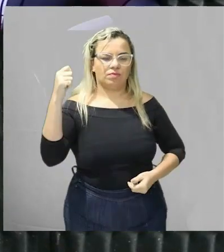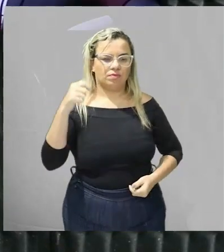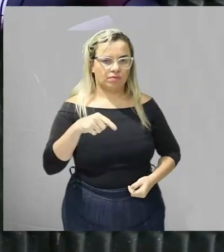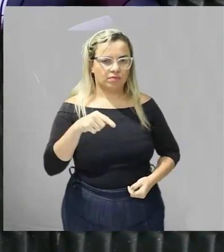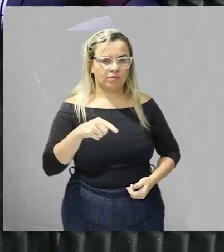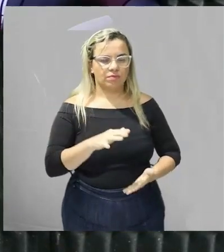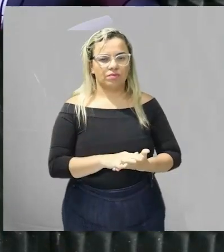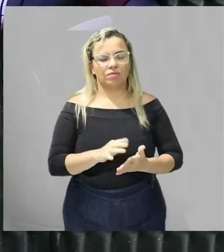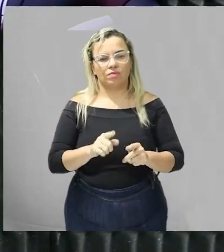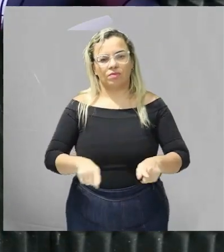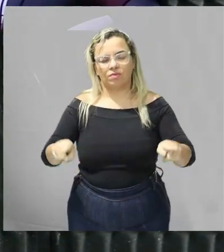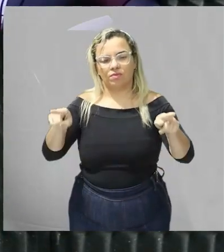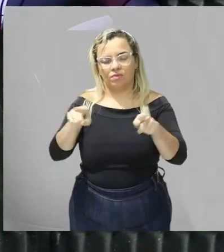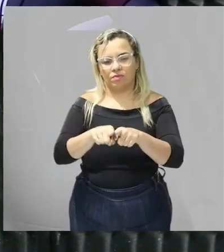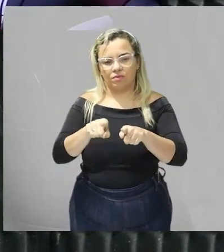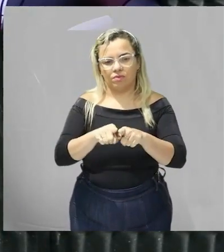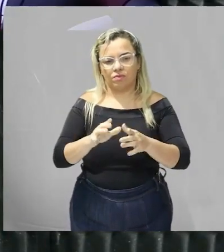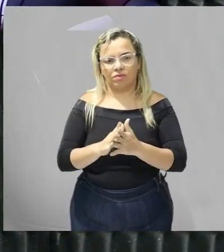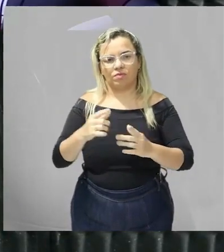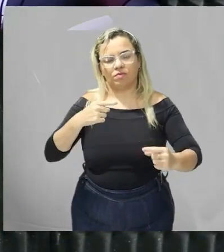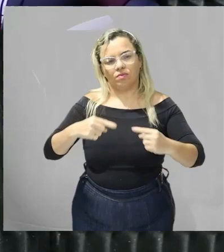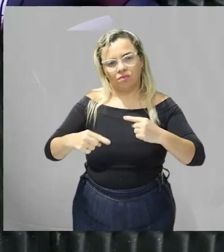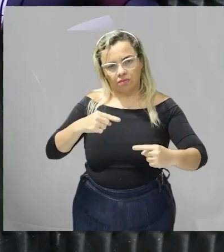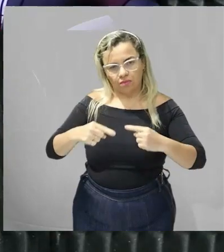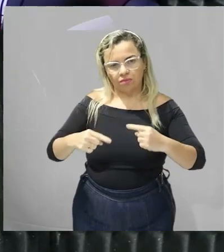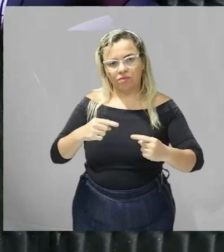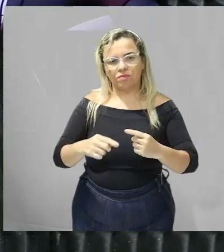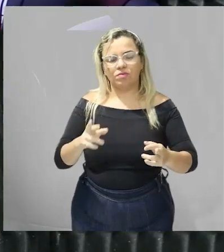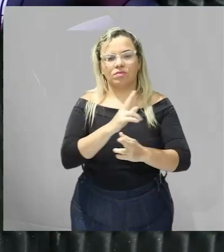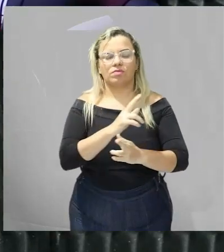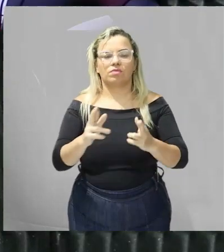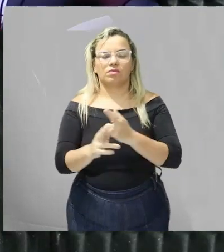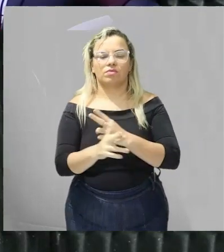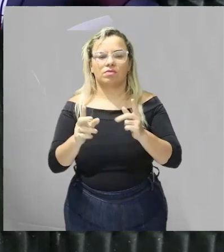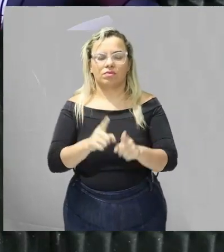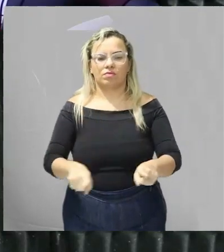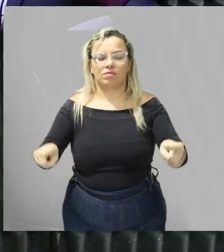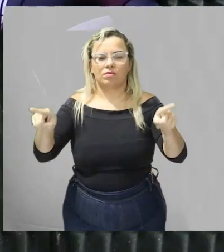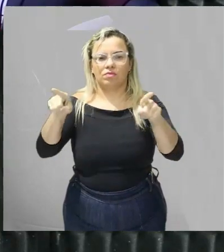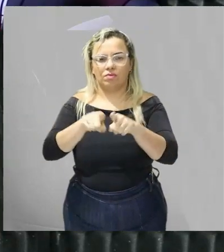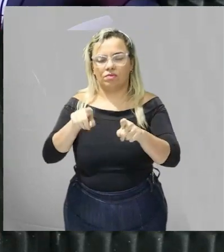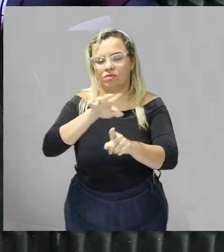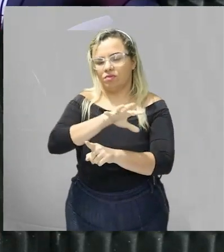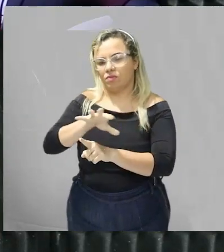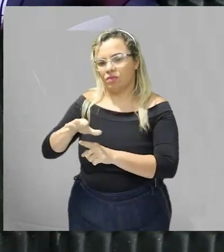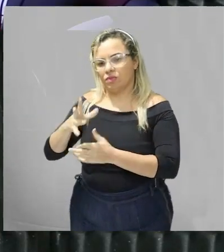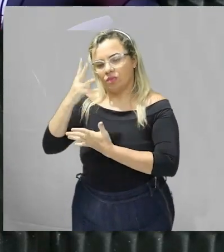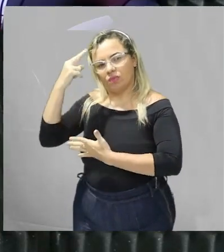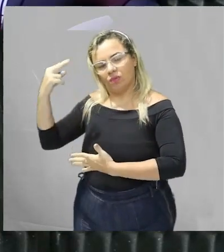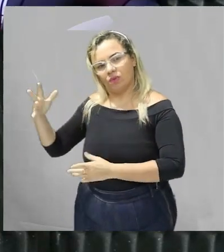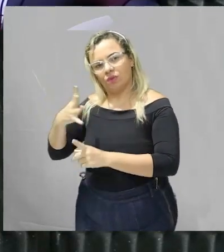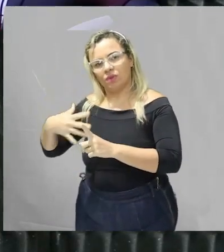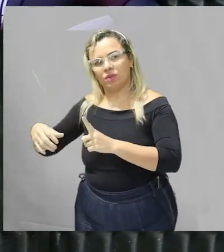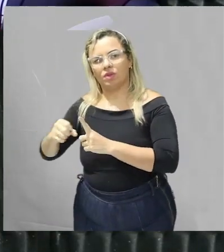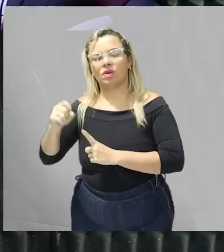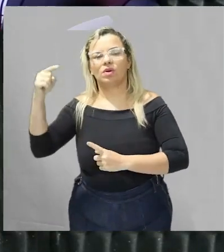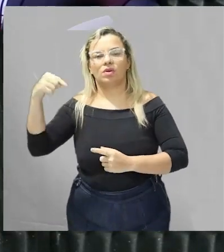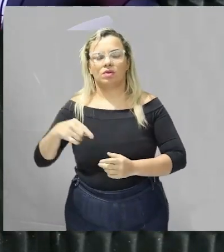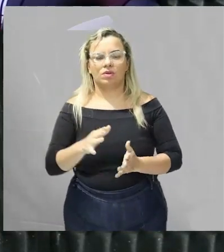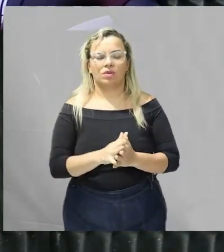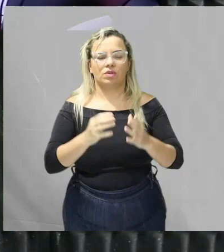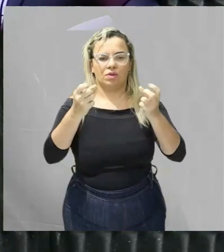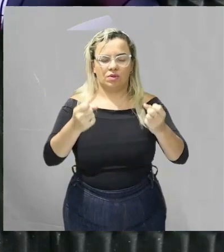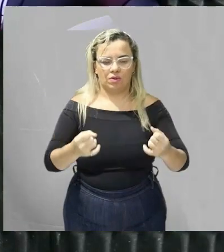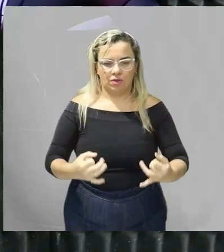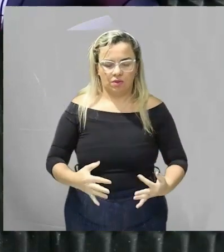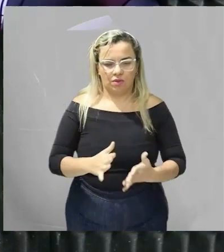estar inserido também lógicas políticas nesse meio, tá certo? Também vai influenciar questões históricas, tá? Então, hoje nós vamos falar sobre os